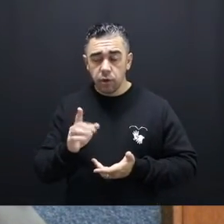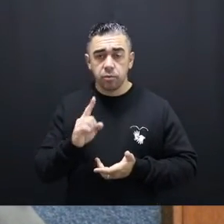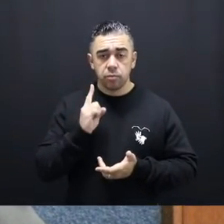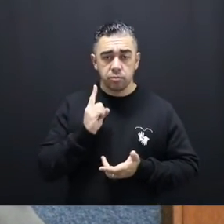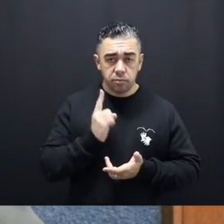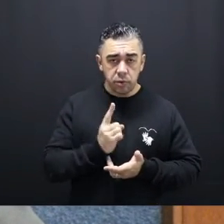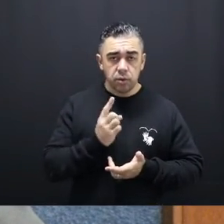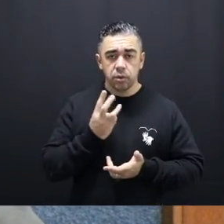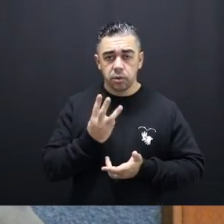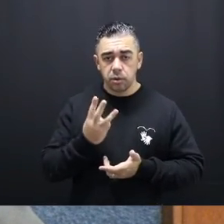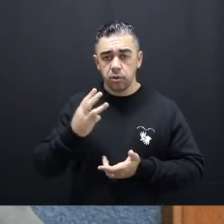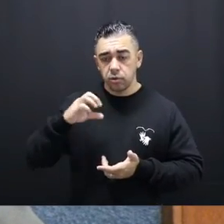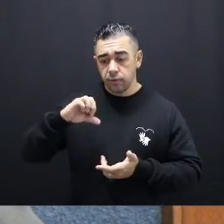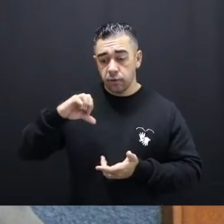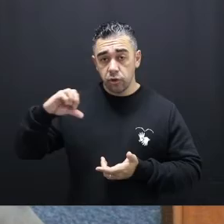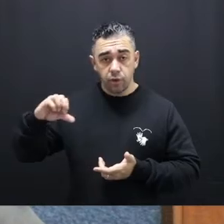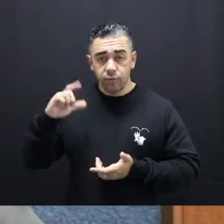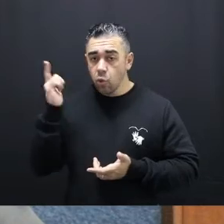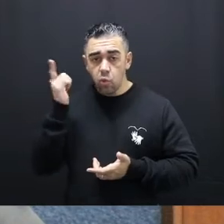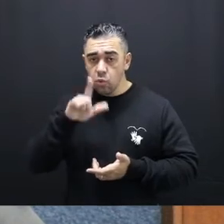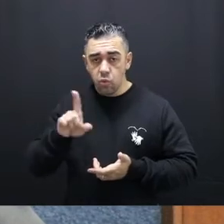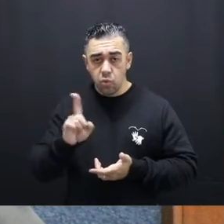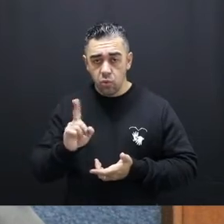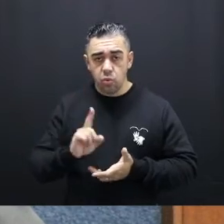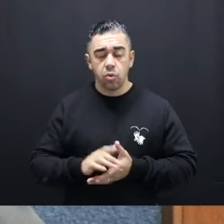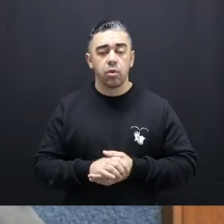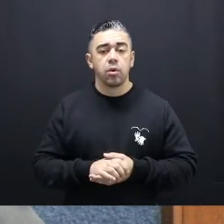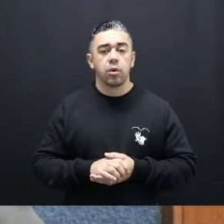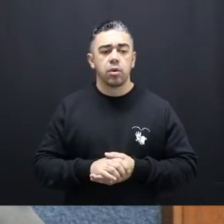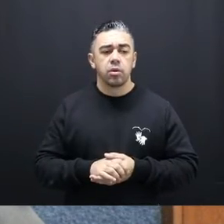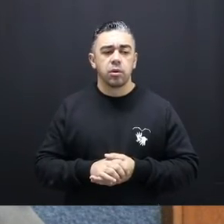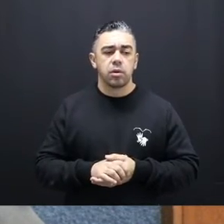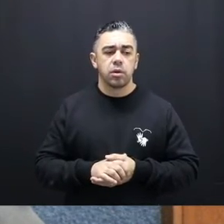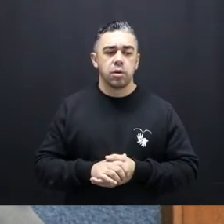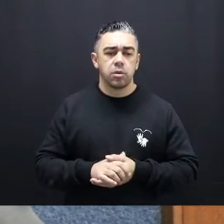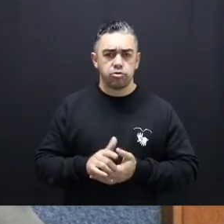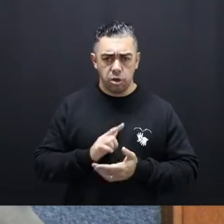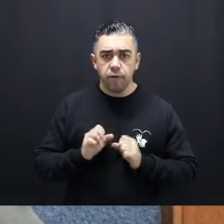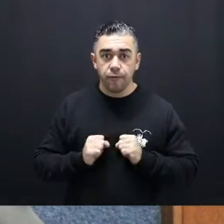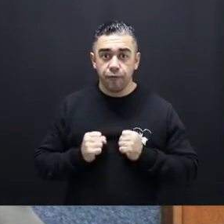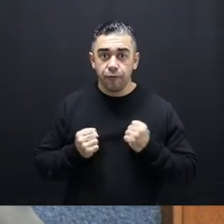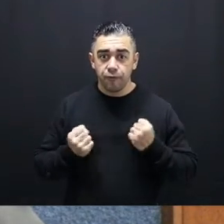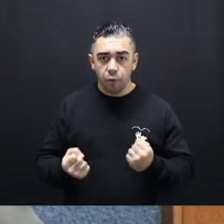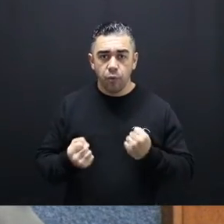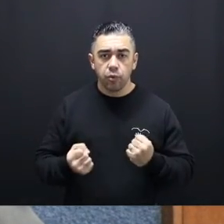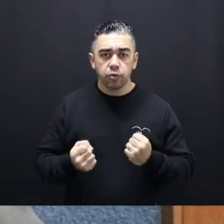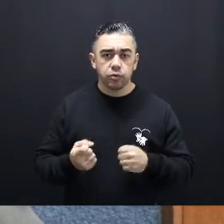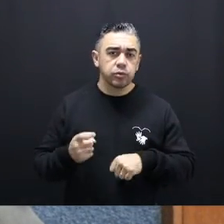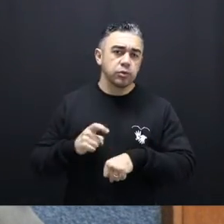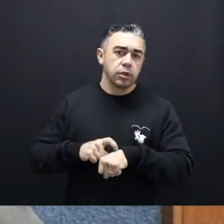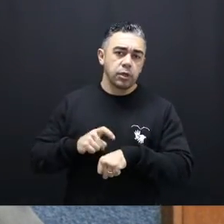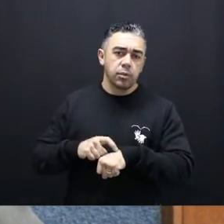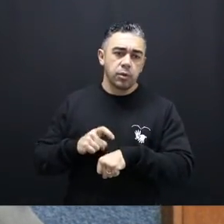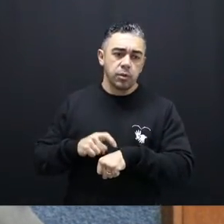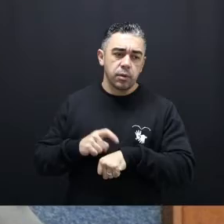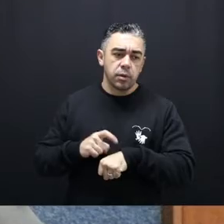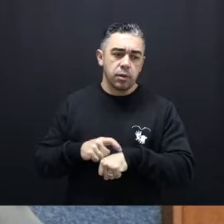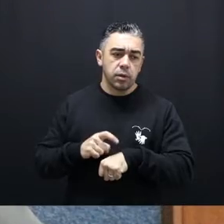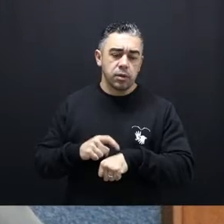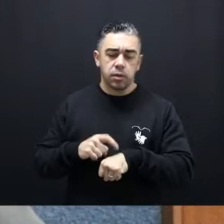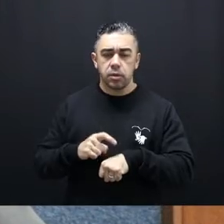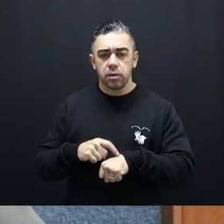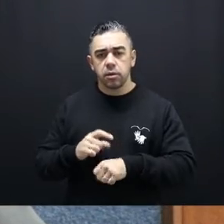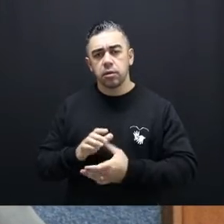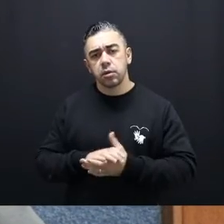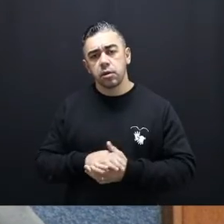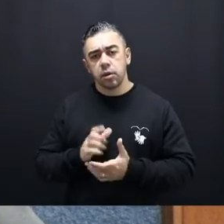1399 votos bom então eu tava com muita disposição naquele momento os cabelos pessoas que